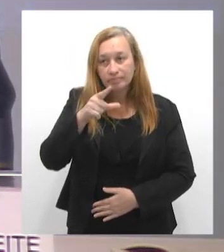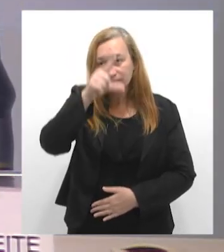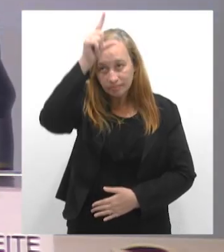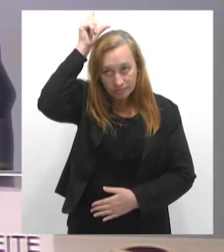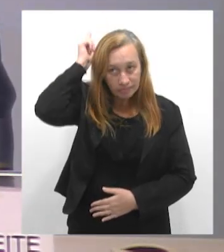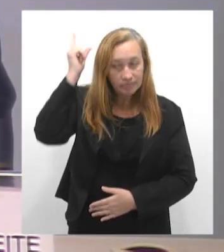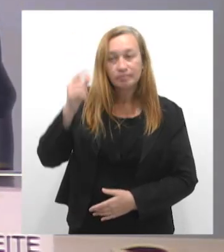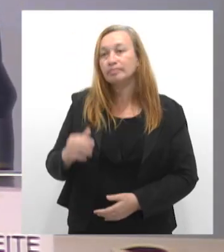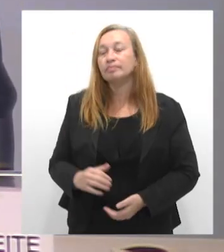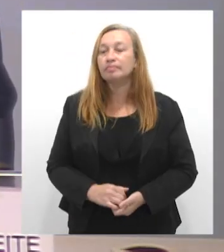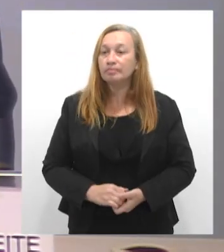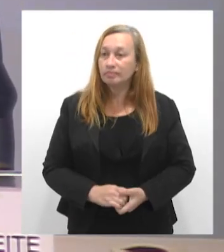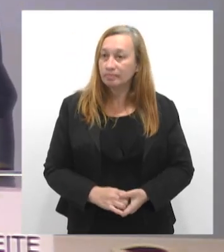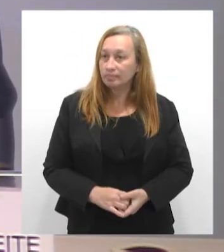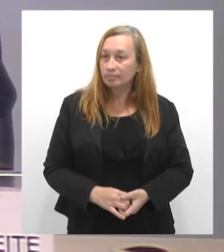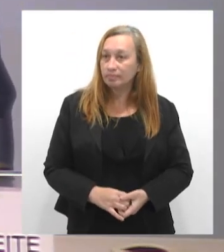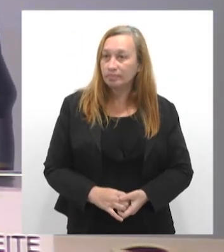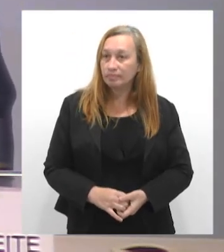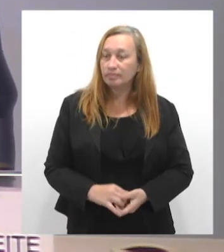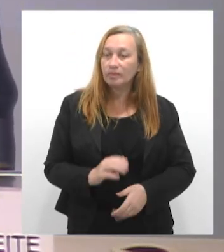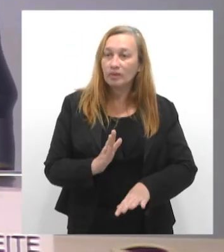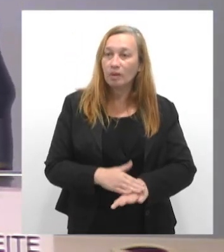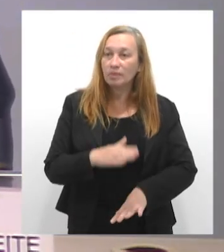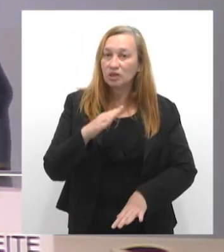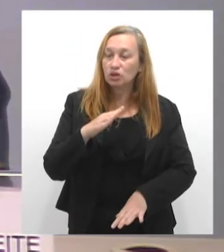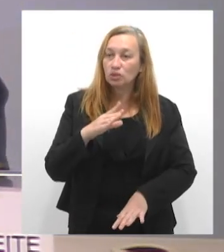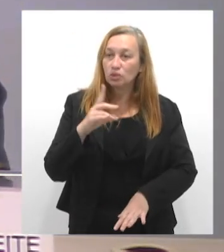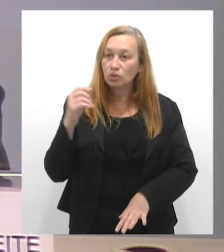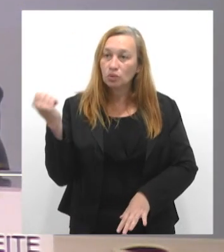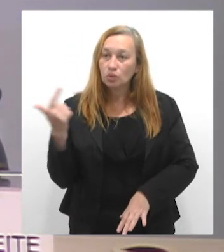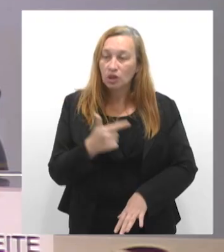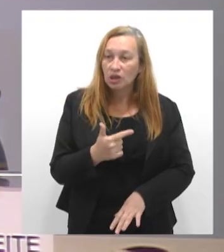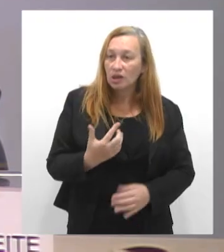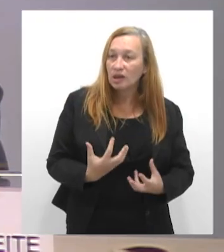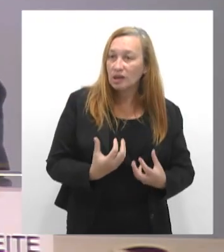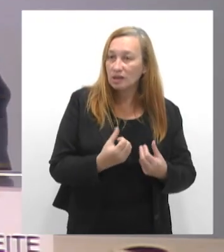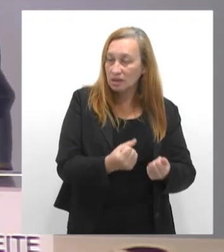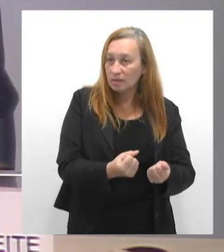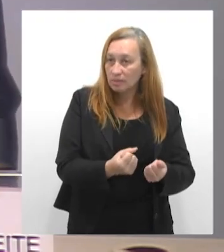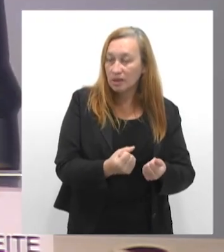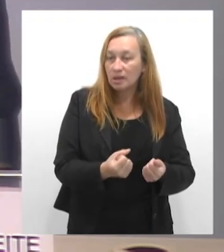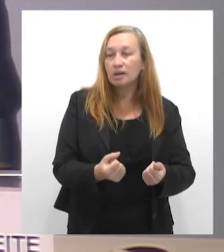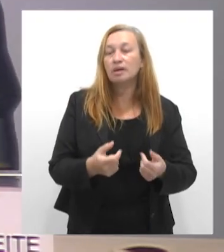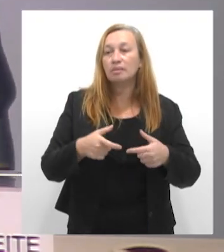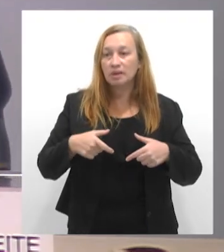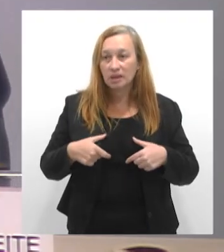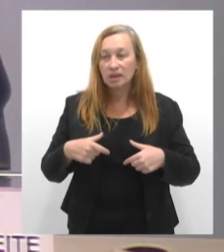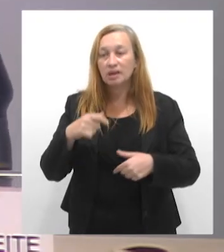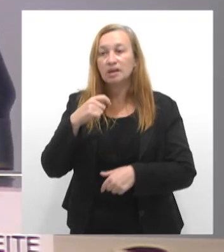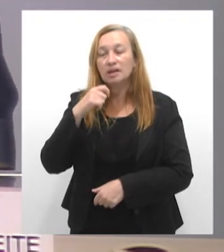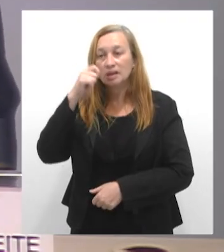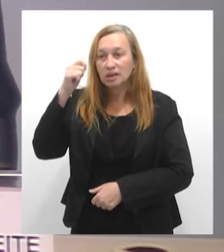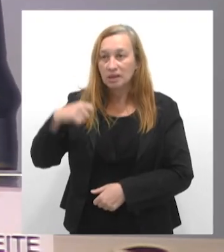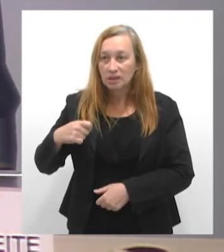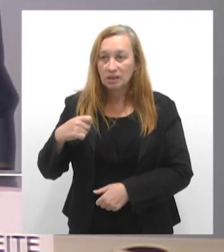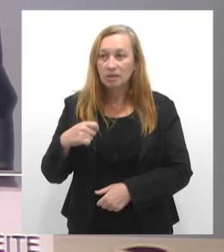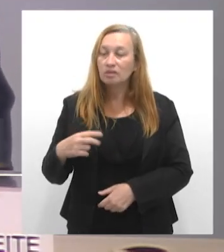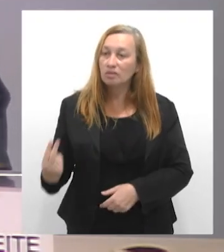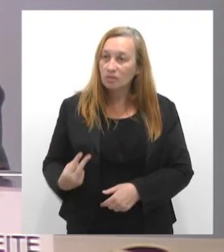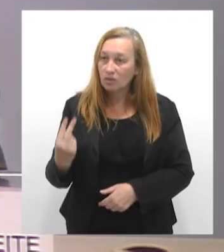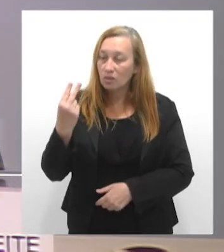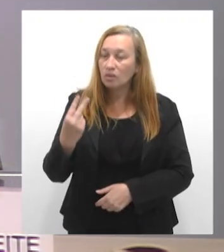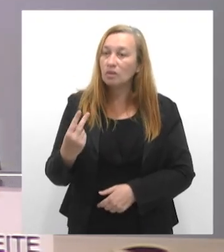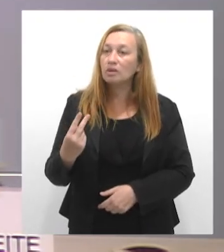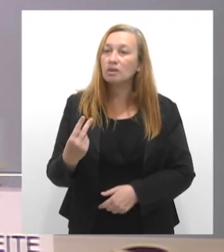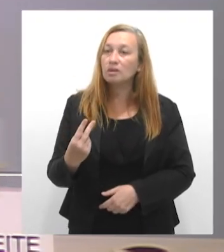Paulo. E, mais do que receber a medalha Tiradentes, uma honraria,